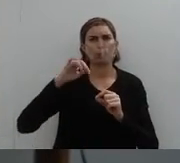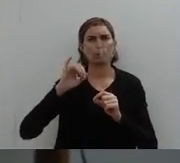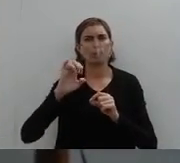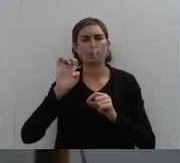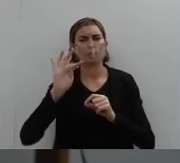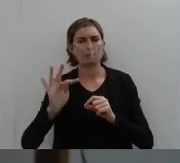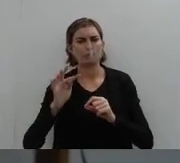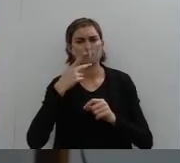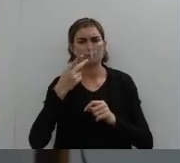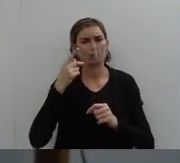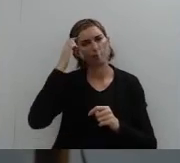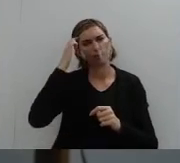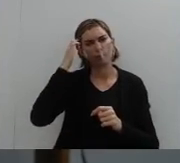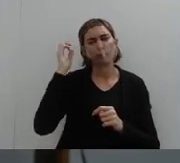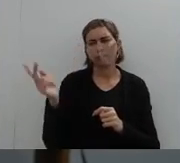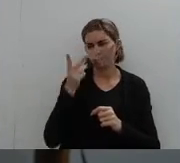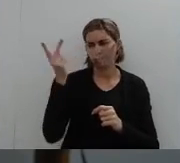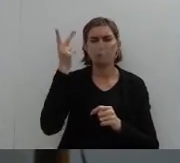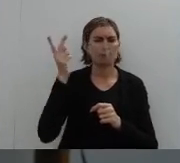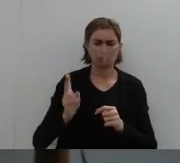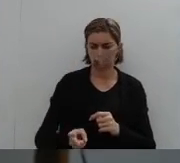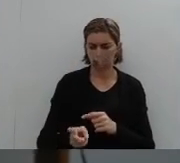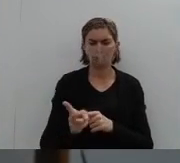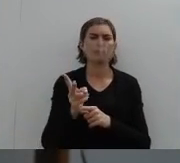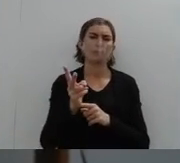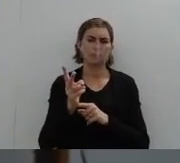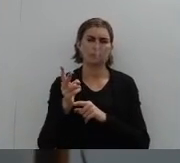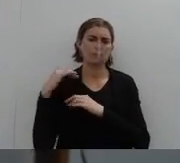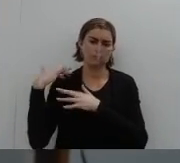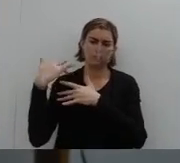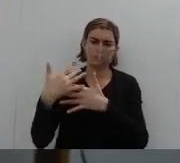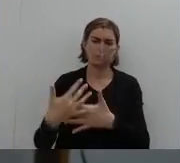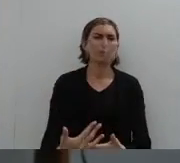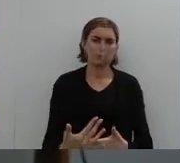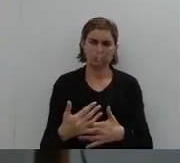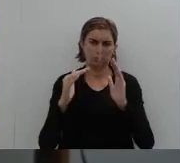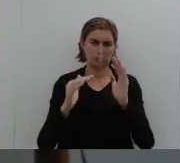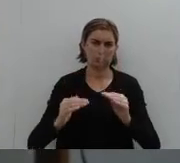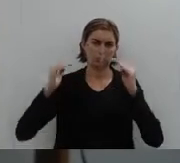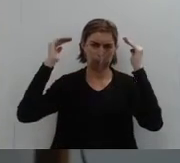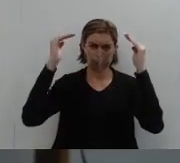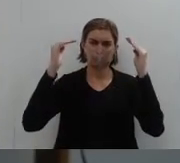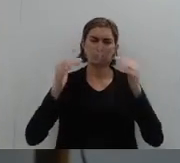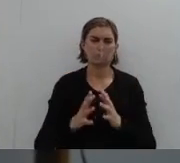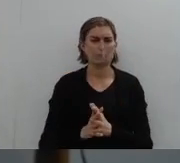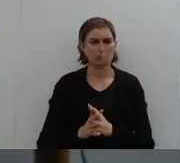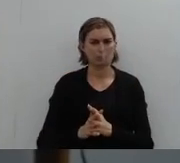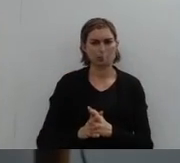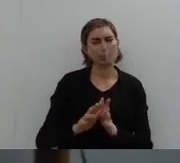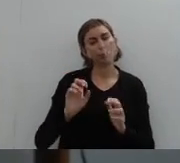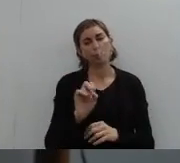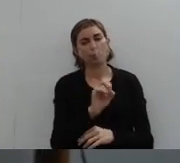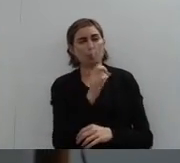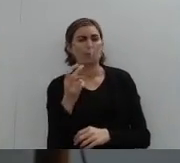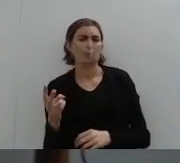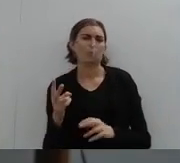fiz? Será que os valores eles são eternos, vindos de uma fonte absoluta, suprema e divina?